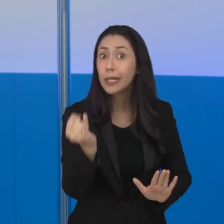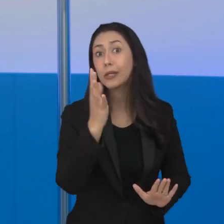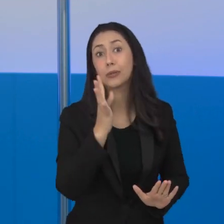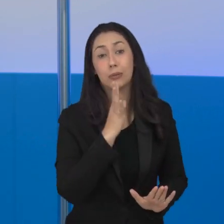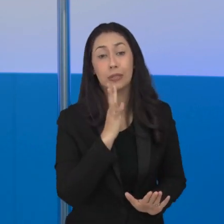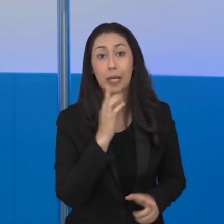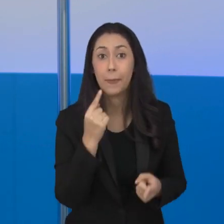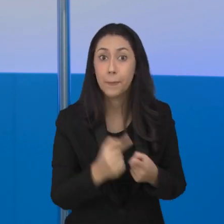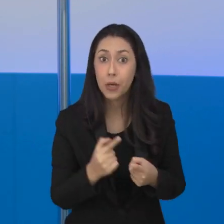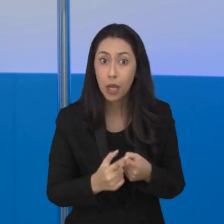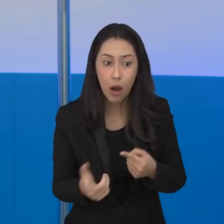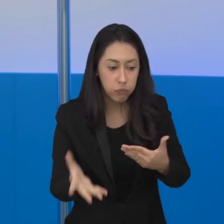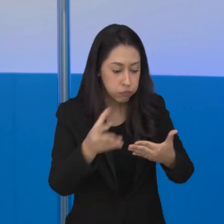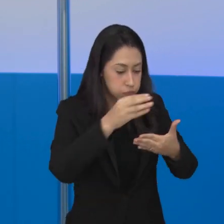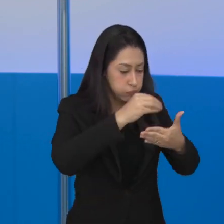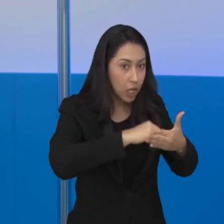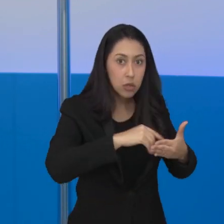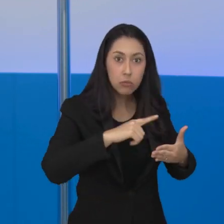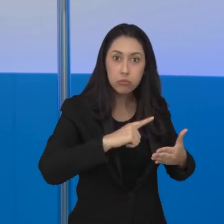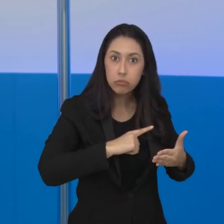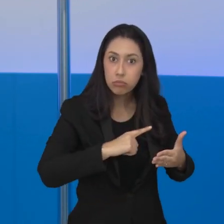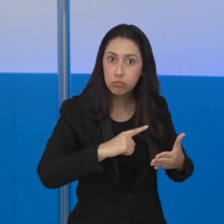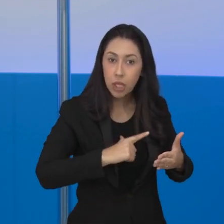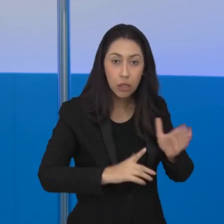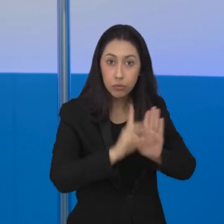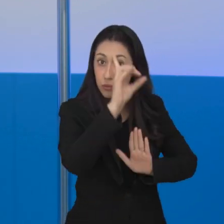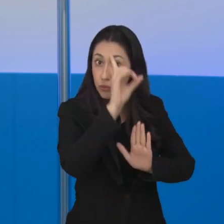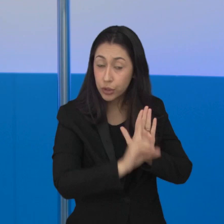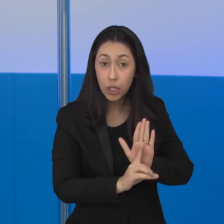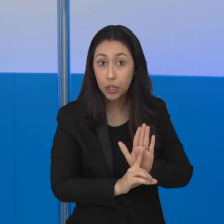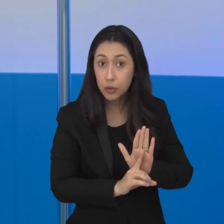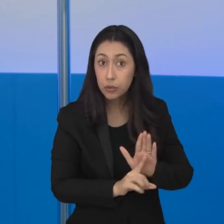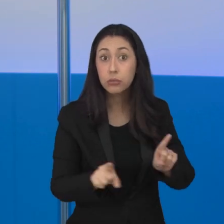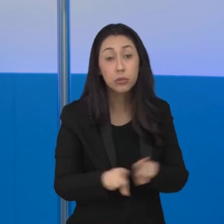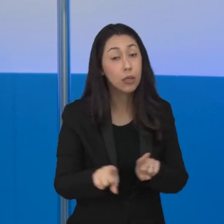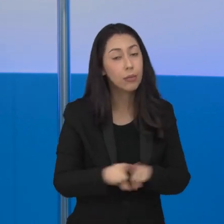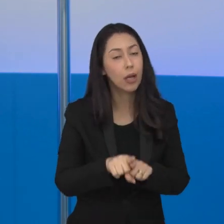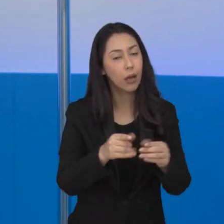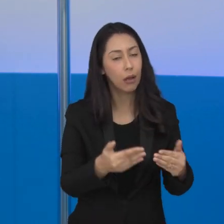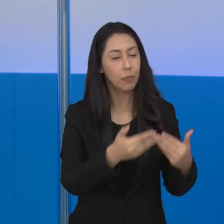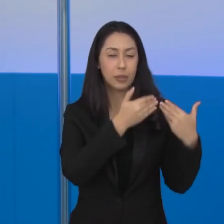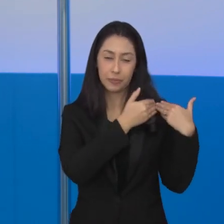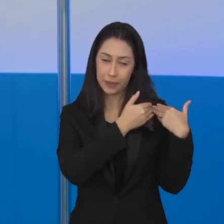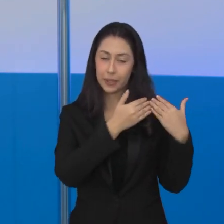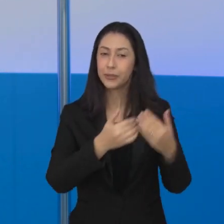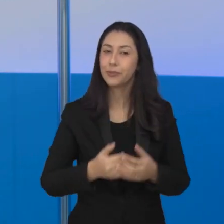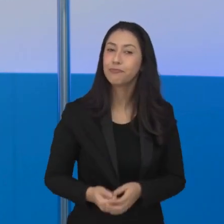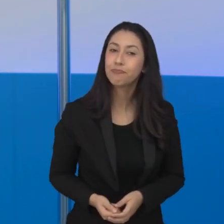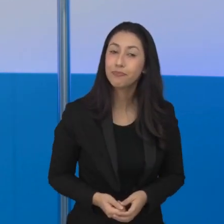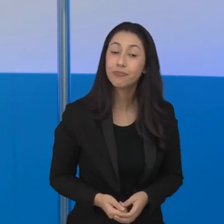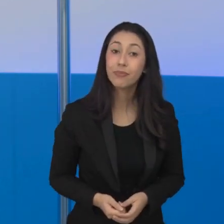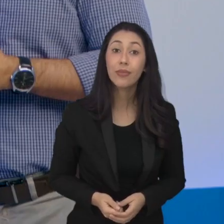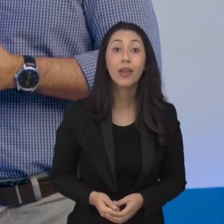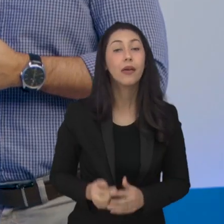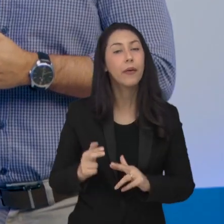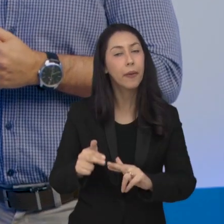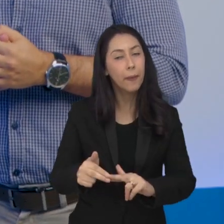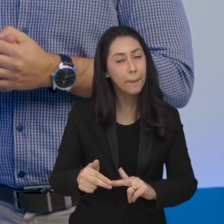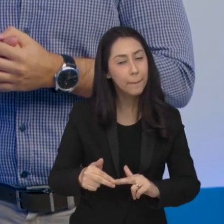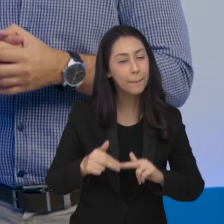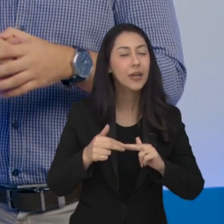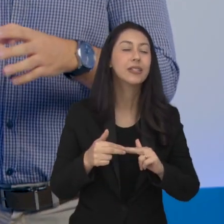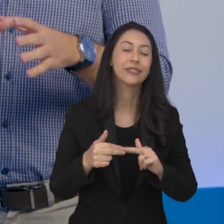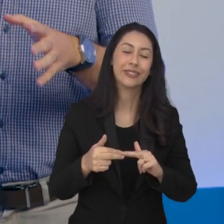Sabe por quê? Porque é nela que estão previstos todos os nossos direitos e também nossos deveres. E para aproximar